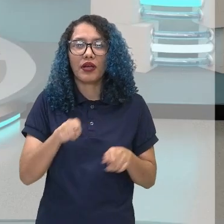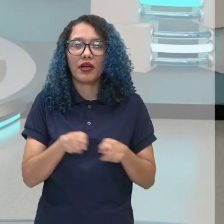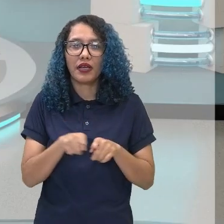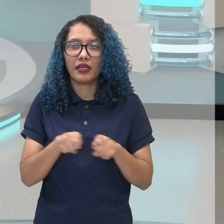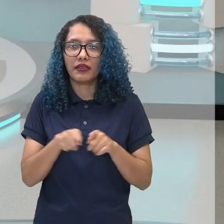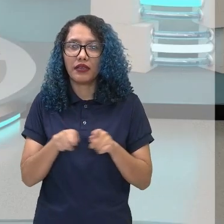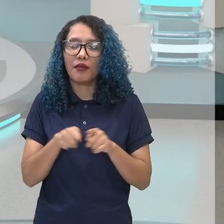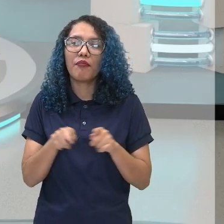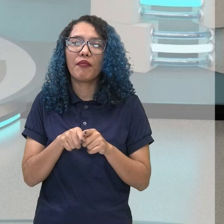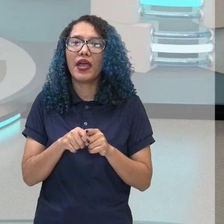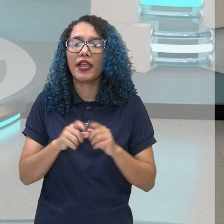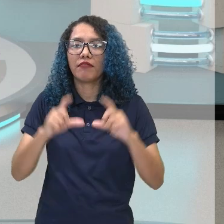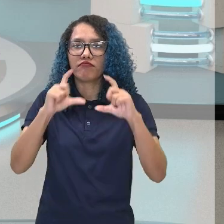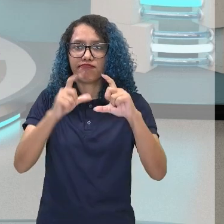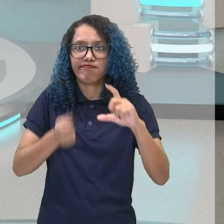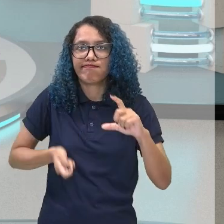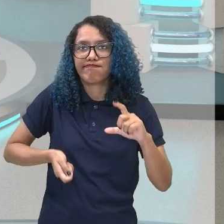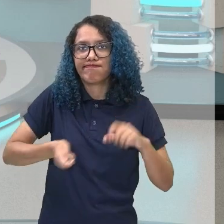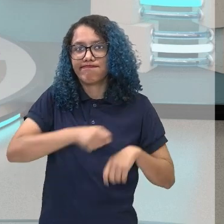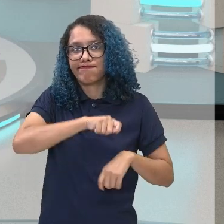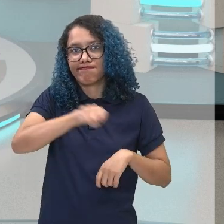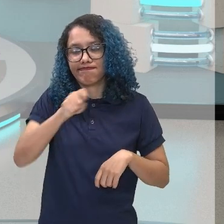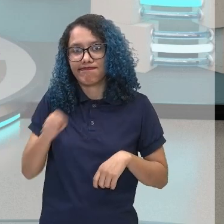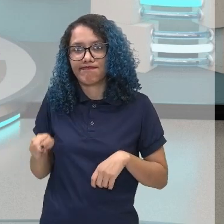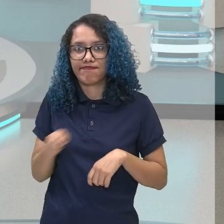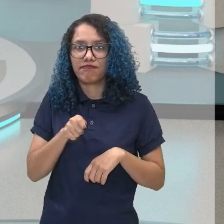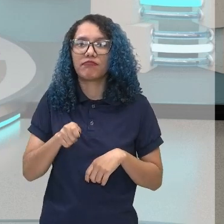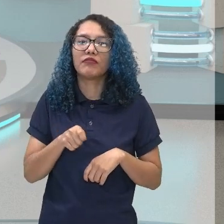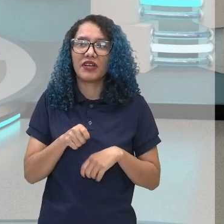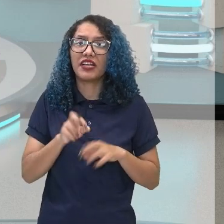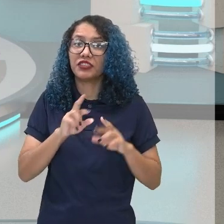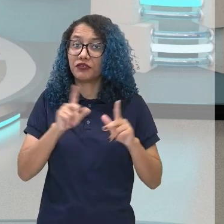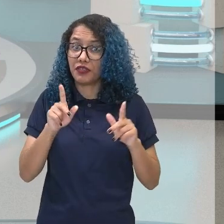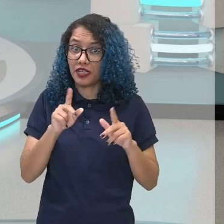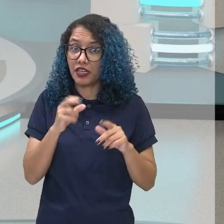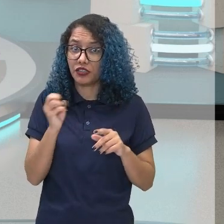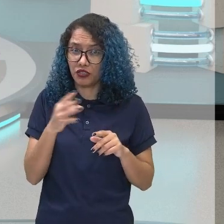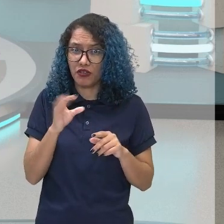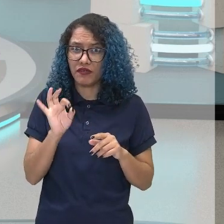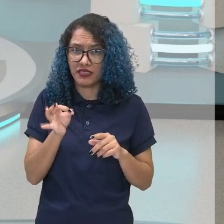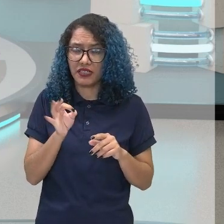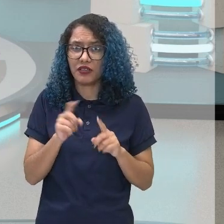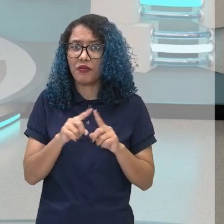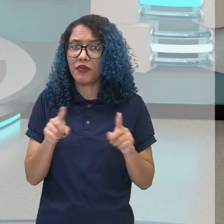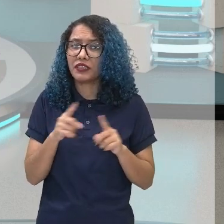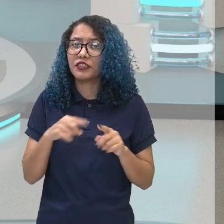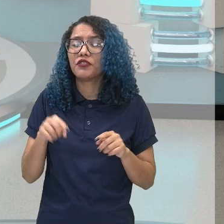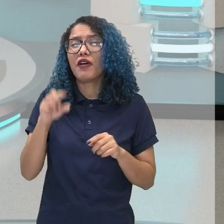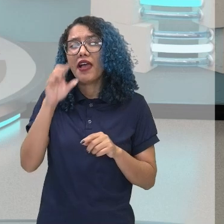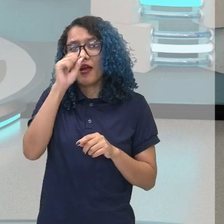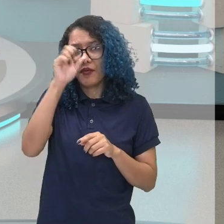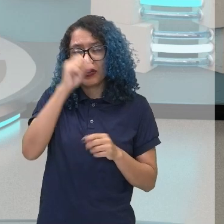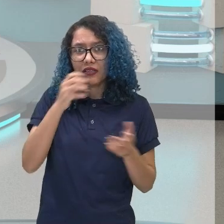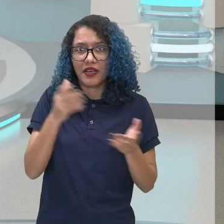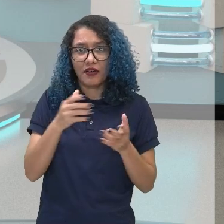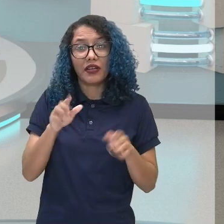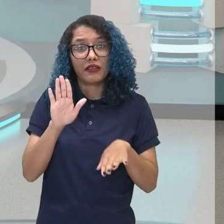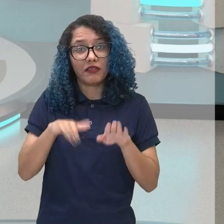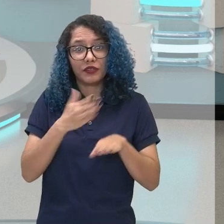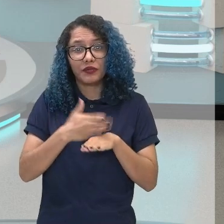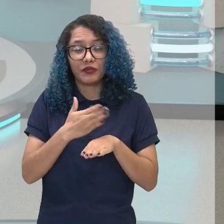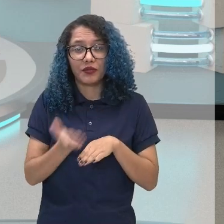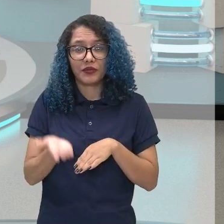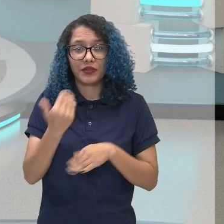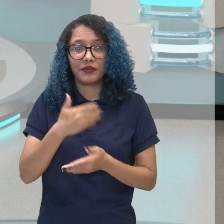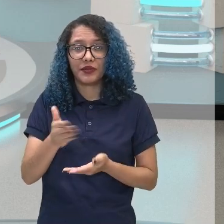racquetball, modalidades talvez novas, diferentes do nosso cotidiano, mas que nós vamos aprender e quem sabe começar a praticar. Sem mais delongas,